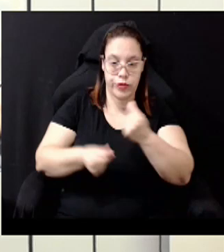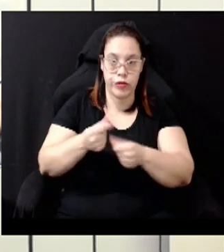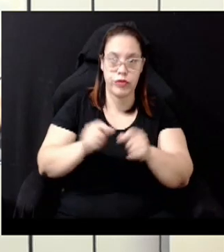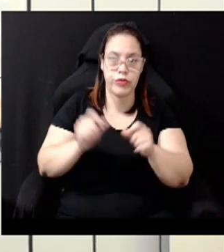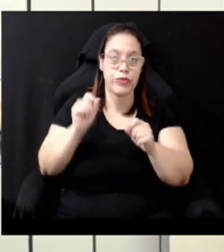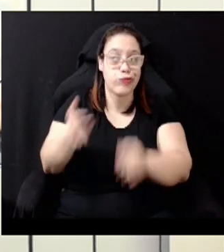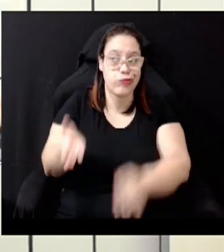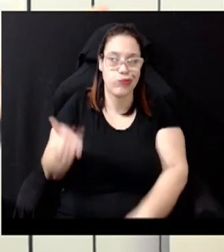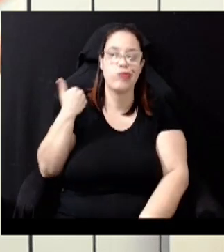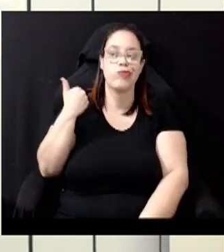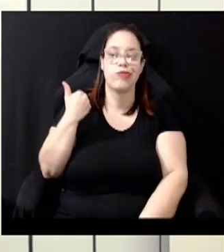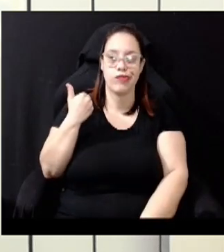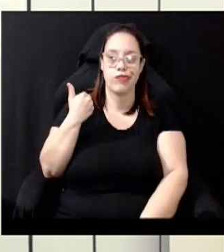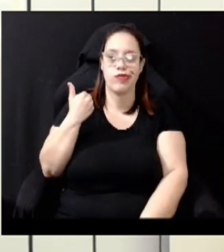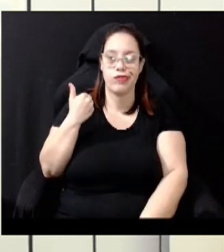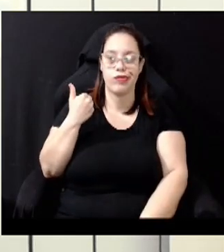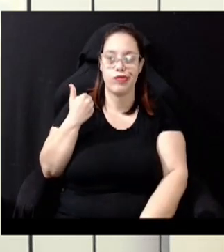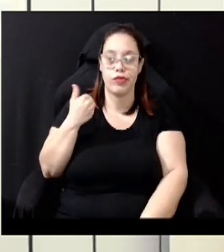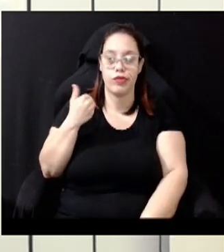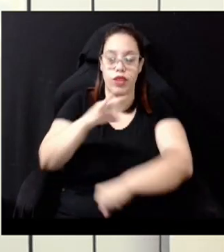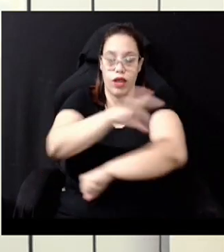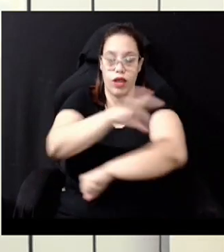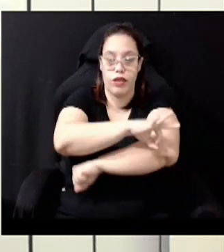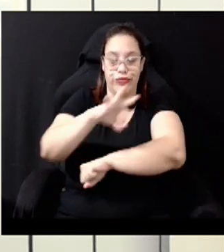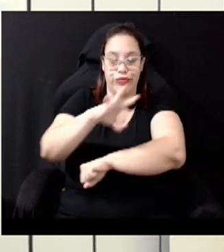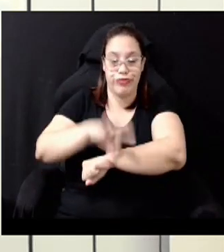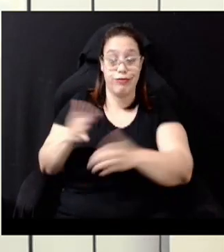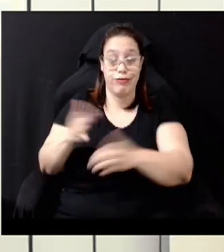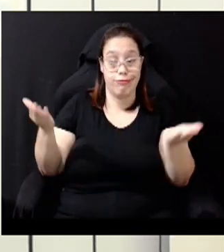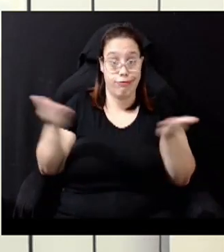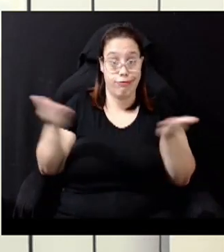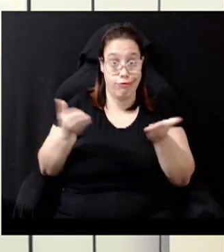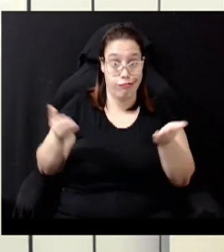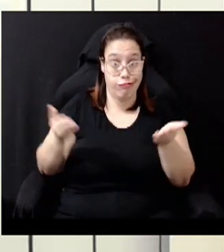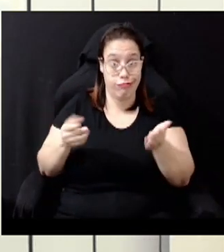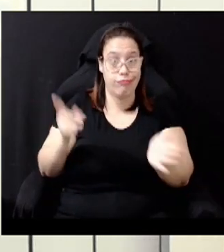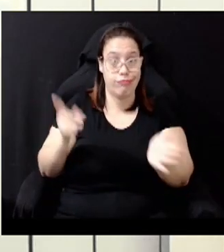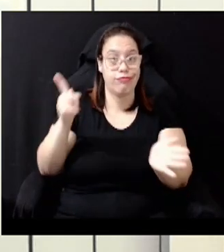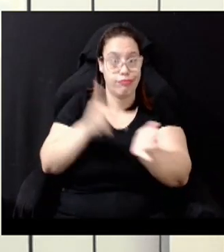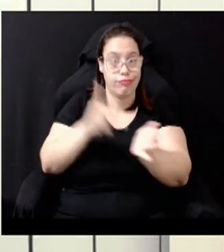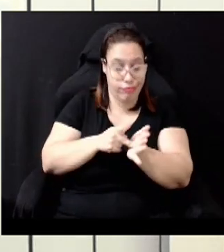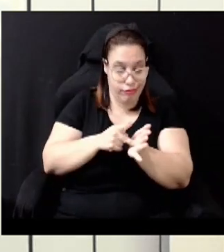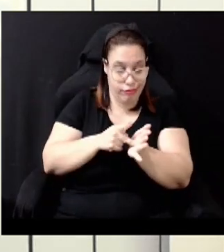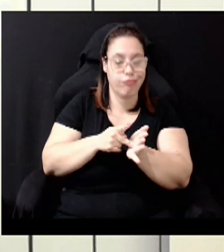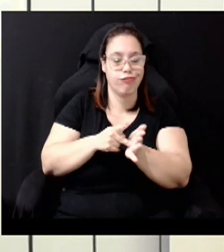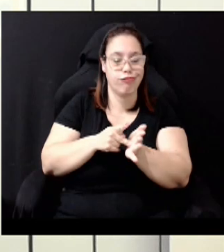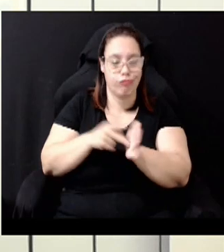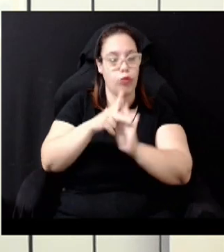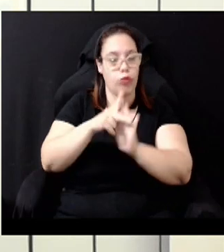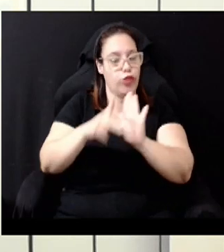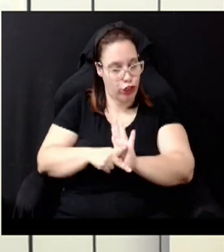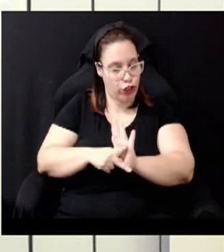uma premissa da arquitetura, agora é realidade na maioria dos projetos.